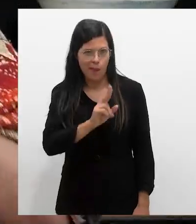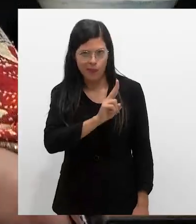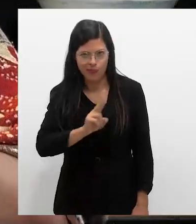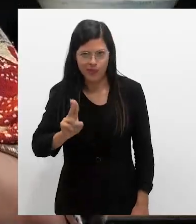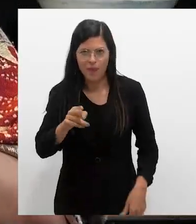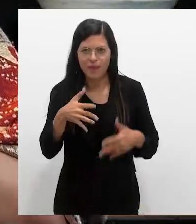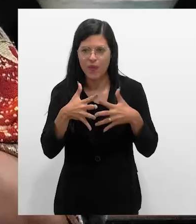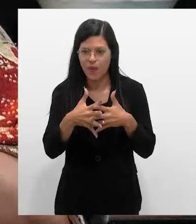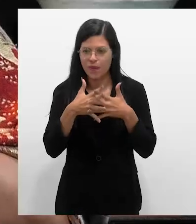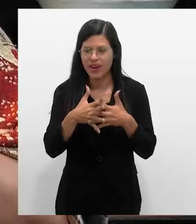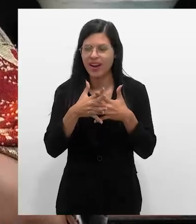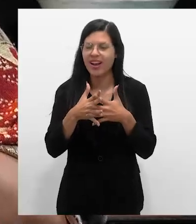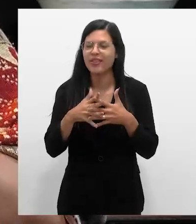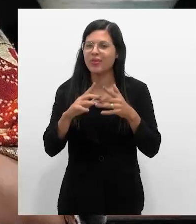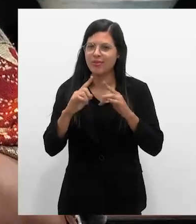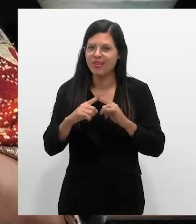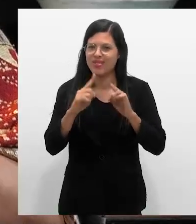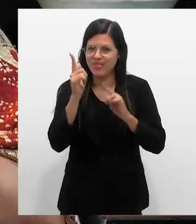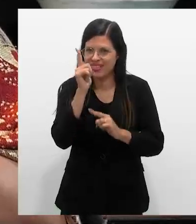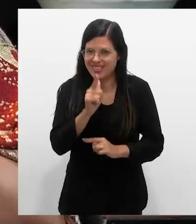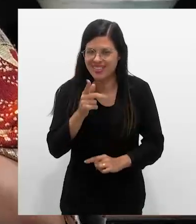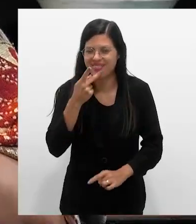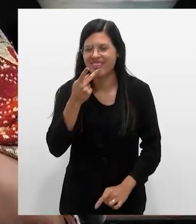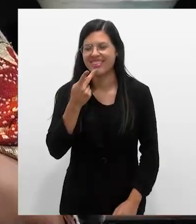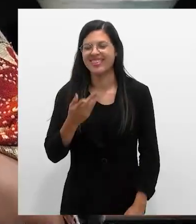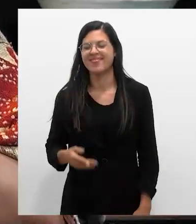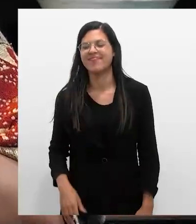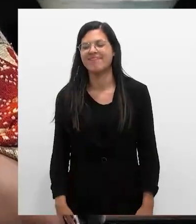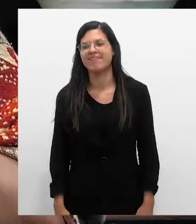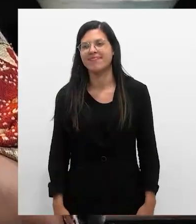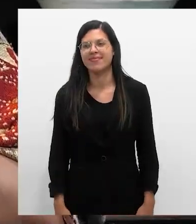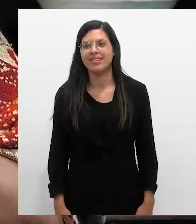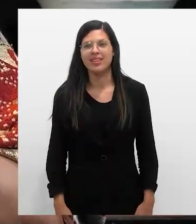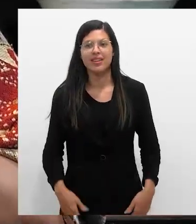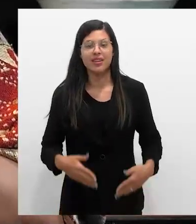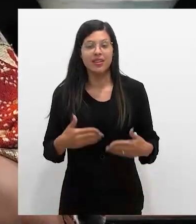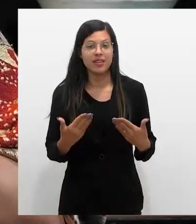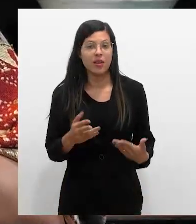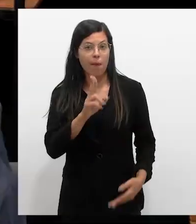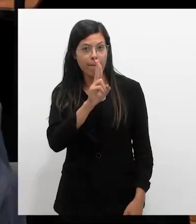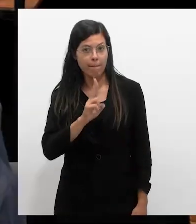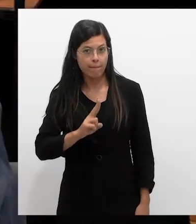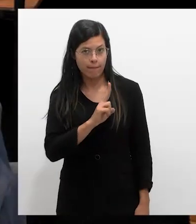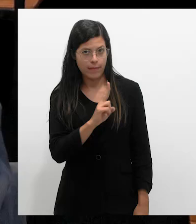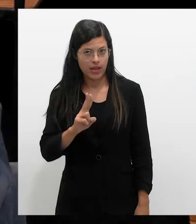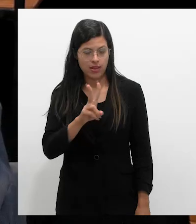já é difícil, mas a gente chega lá. Padre Vitor,